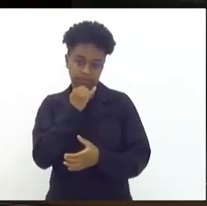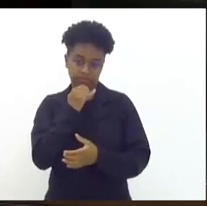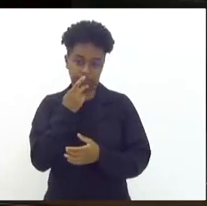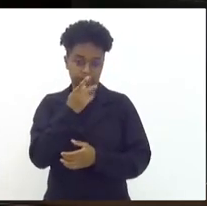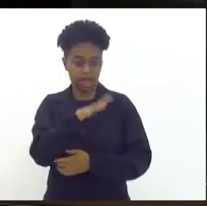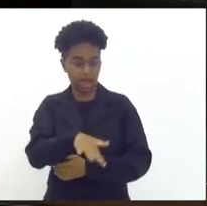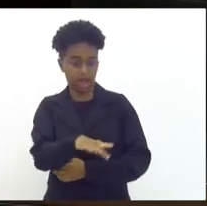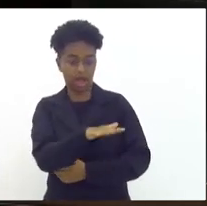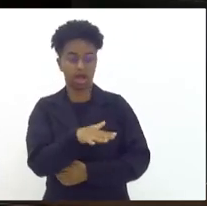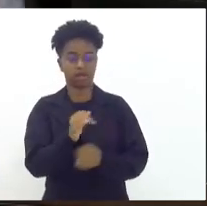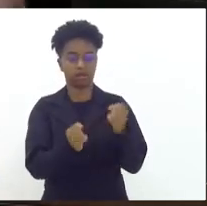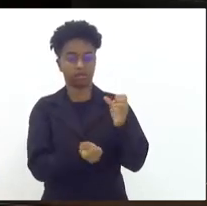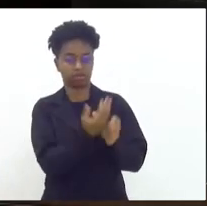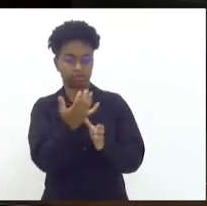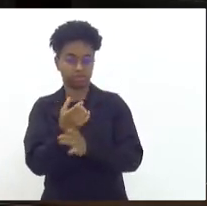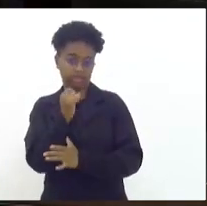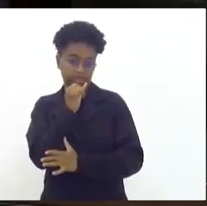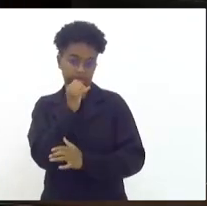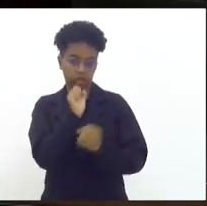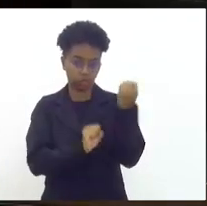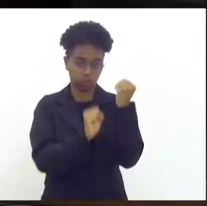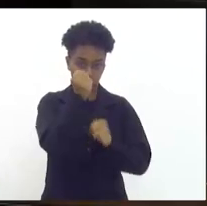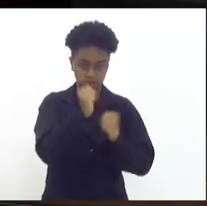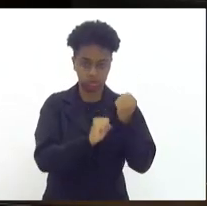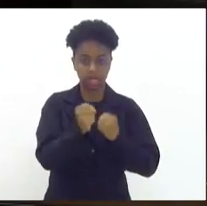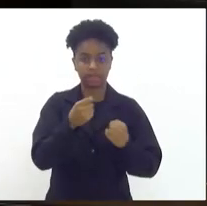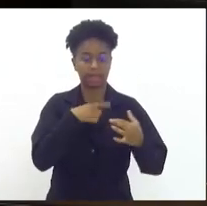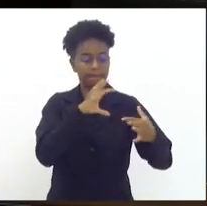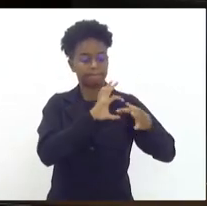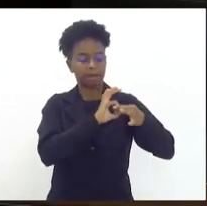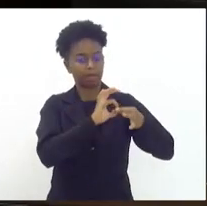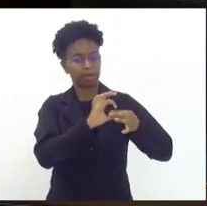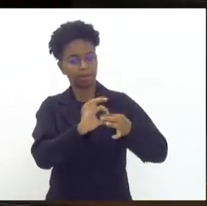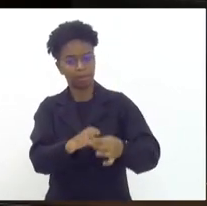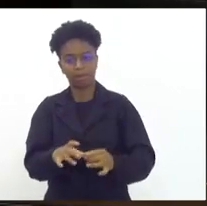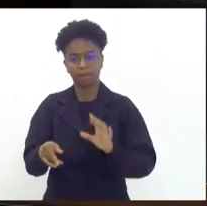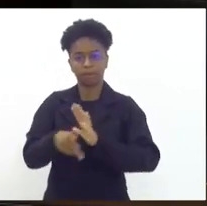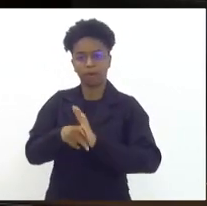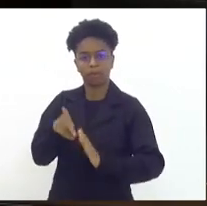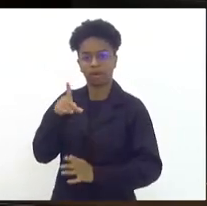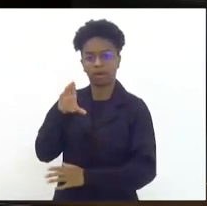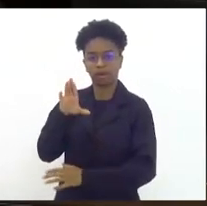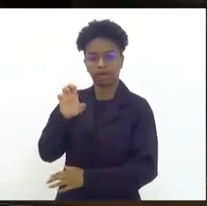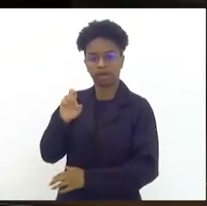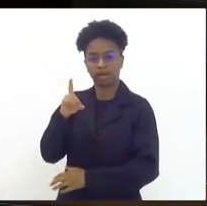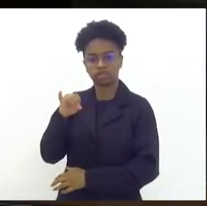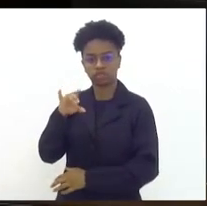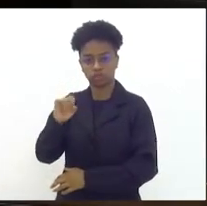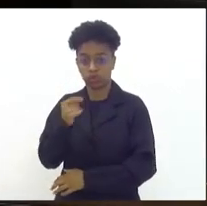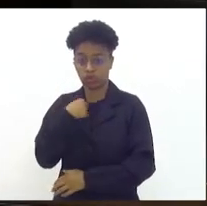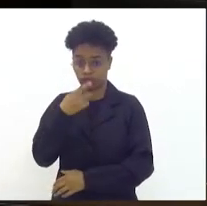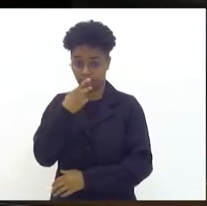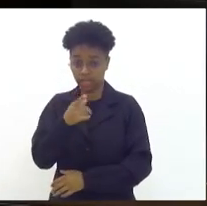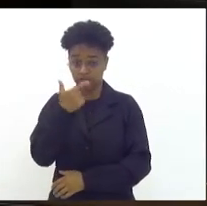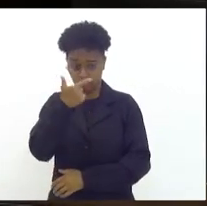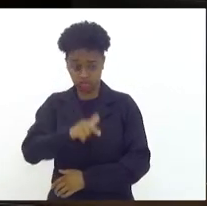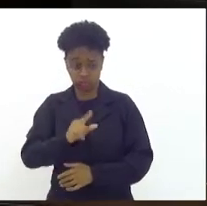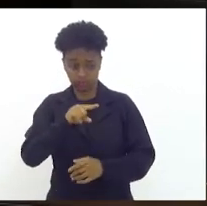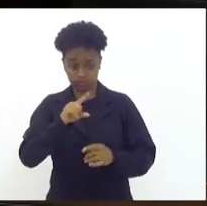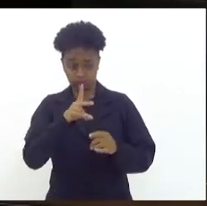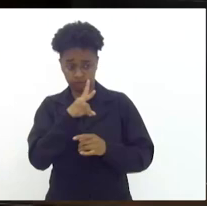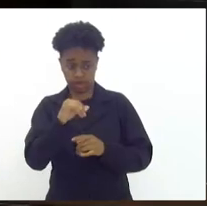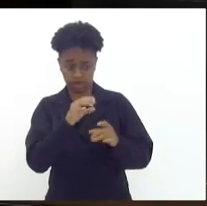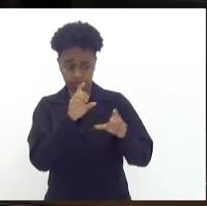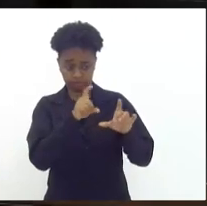produtivo Industrial que tem cadeias complexas que acumula crédito etc que o crédito será devolvido automaticamente